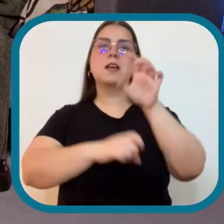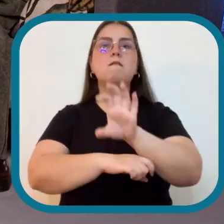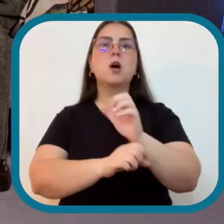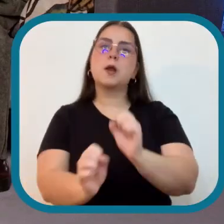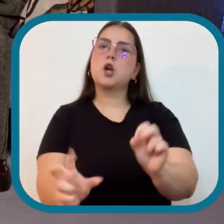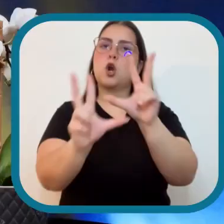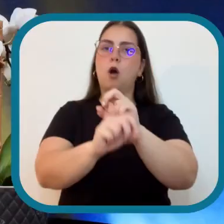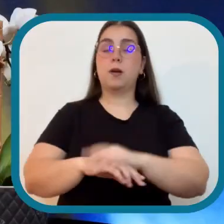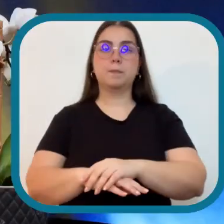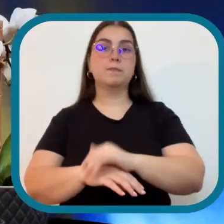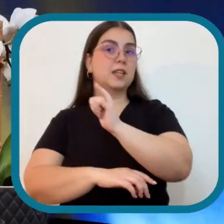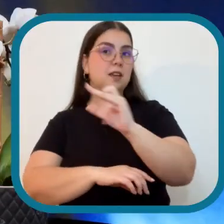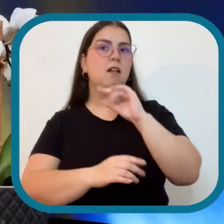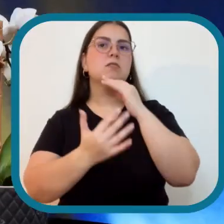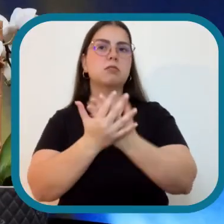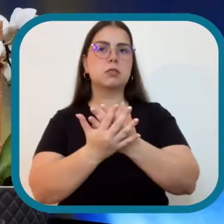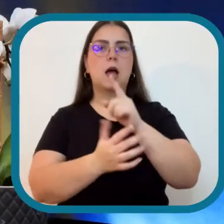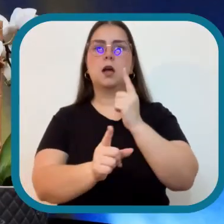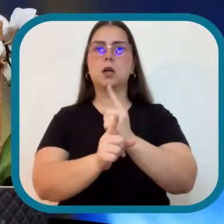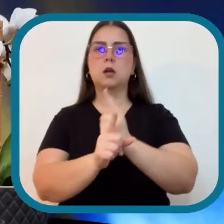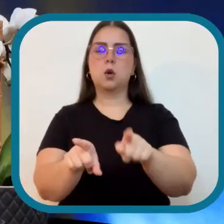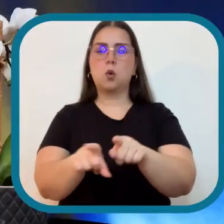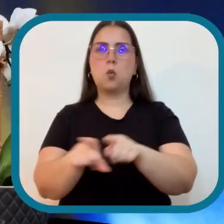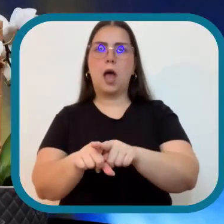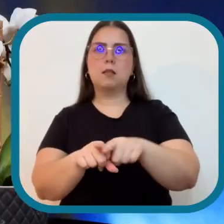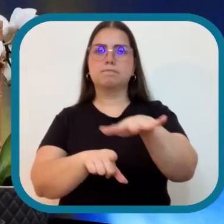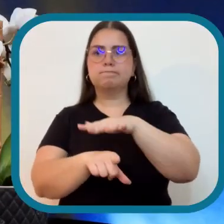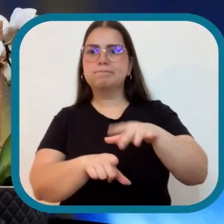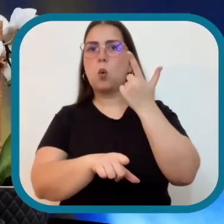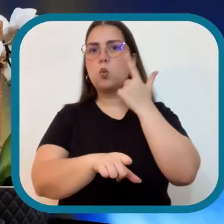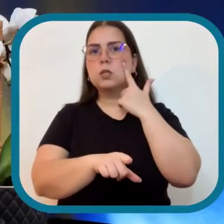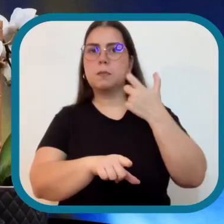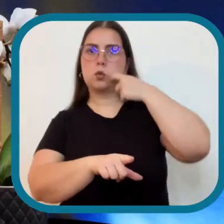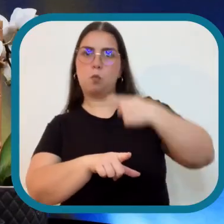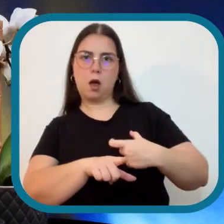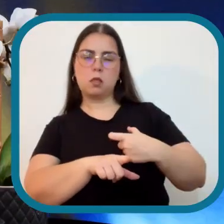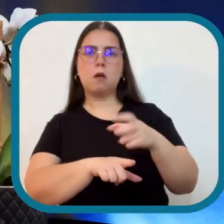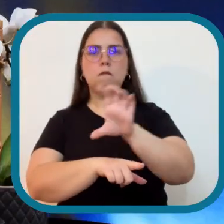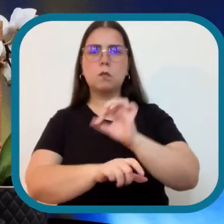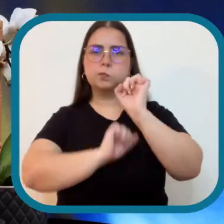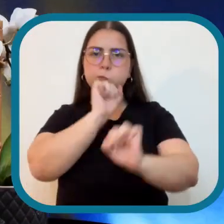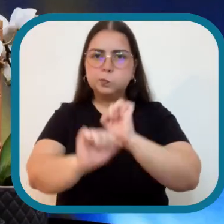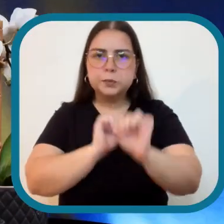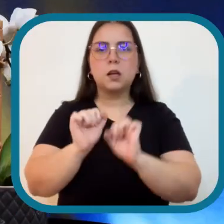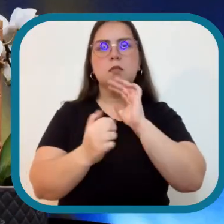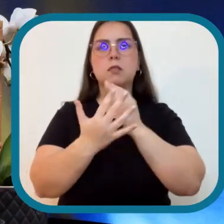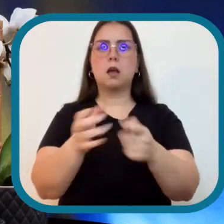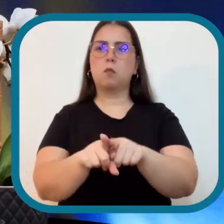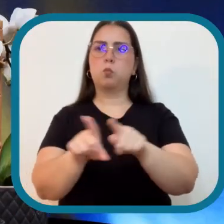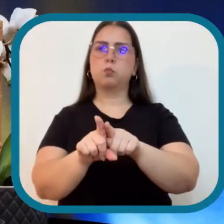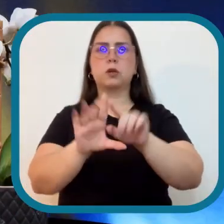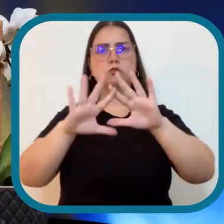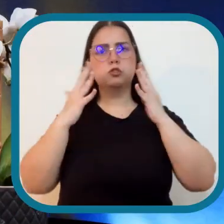novas alternativas. A inteligência artificial permite explorar todo o espaço do conhecimento humano de uma forma